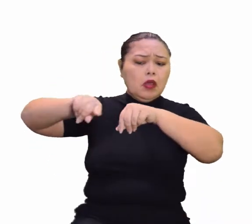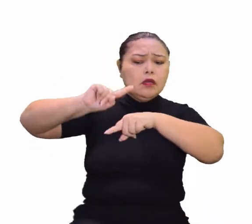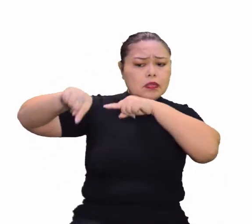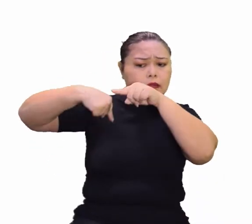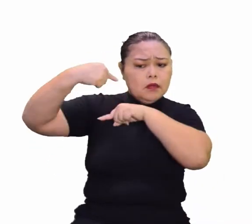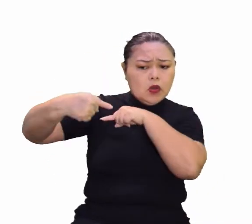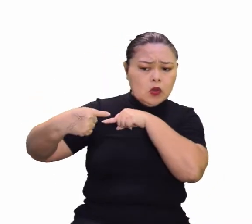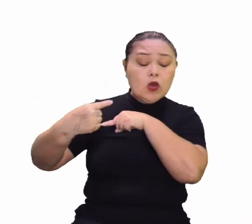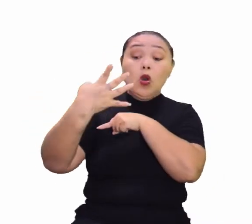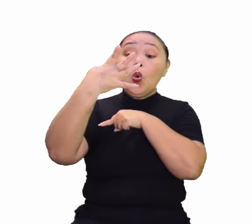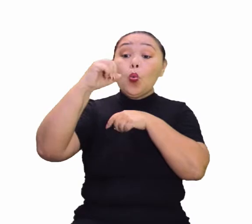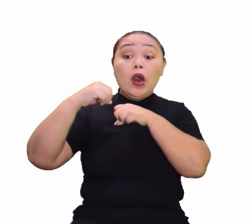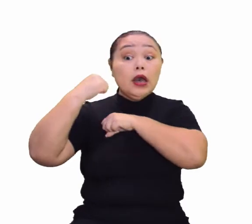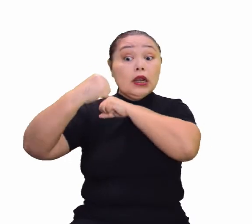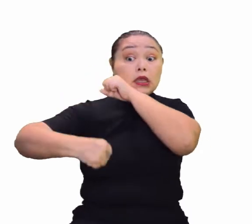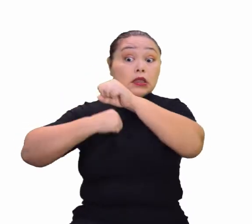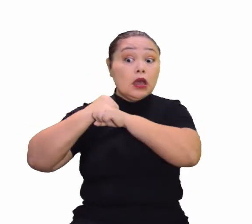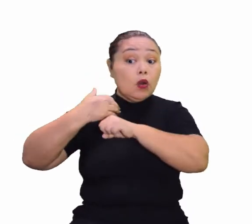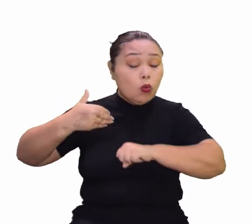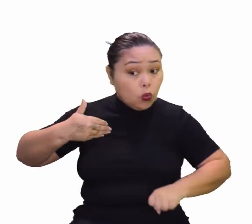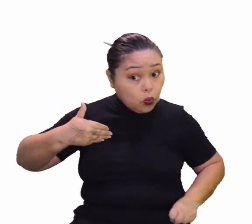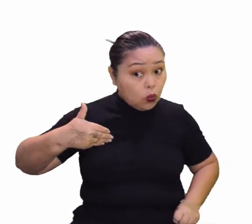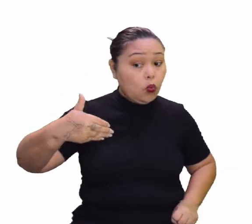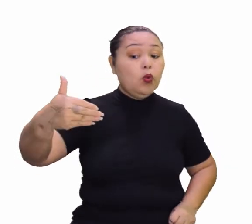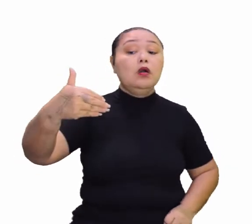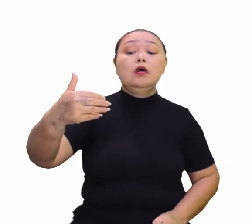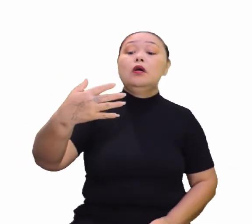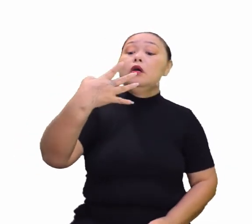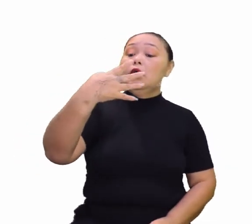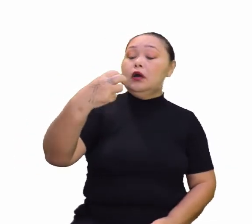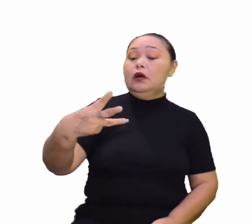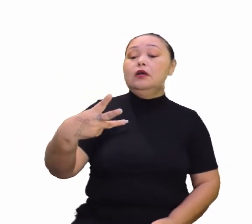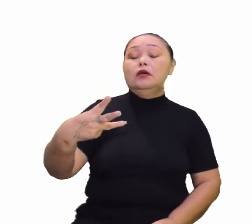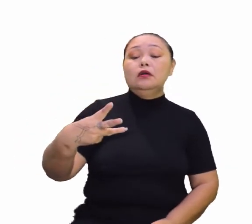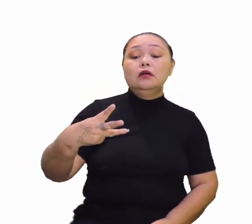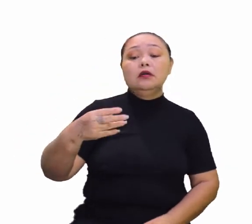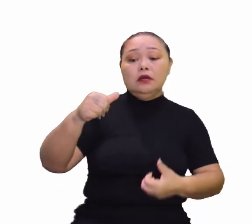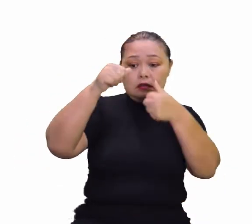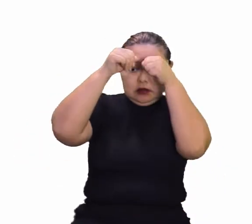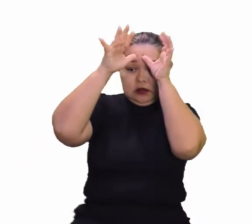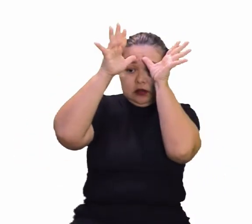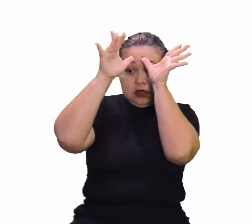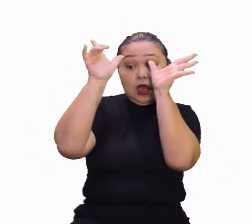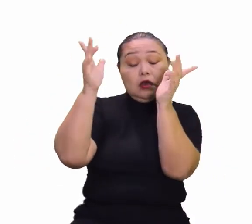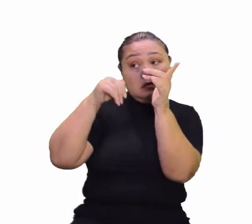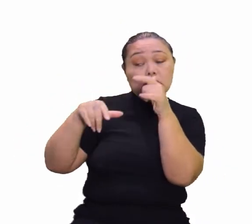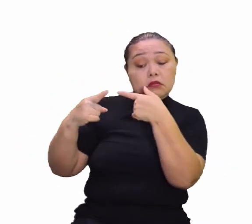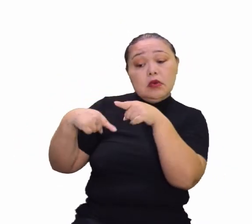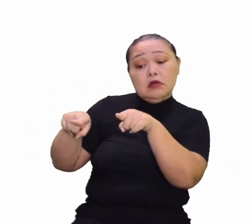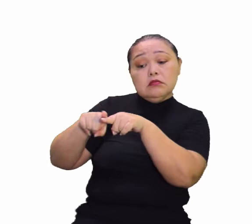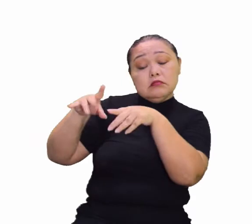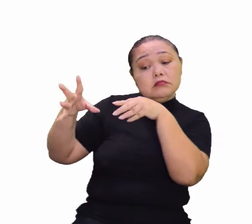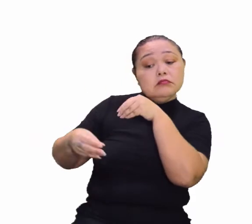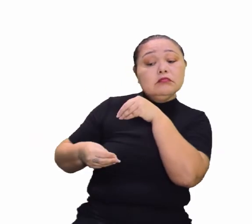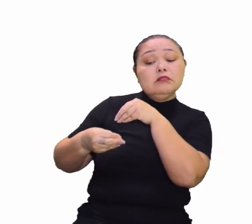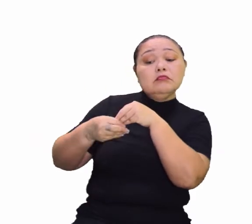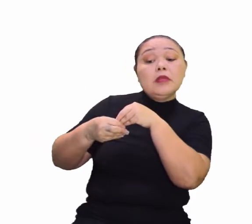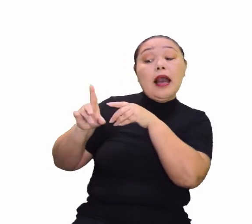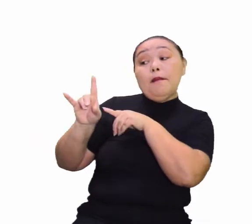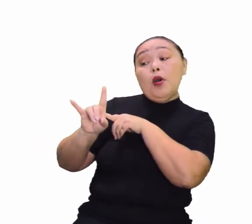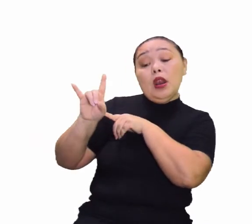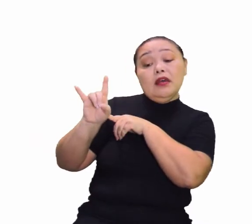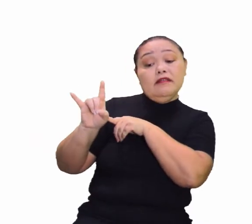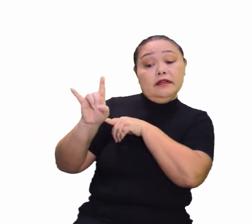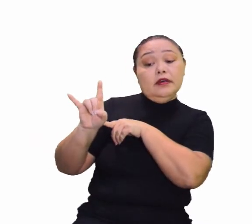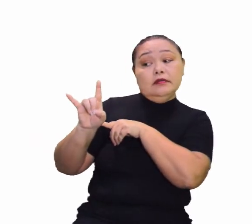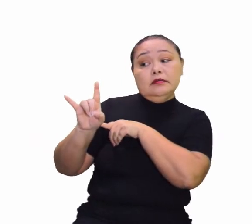de quantos anos? 40 anos praticamente, né? 43. Exatamente. E o Acre, a questão do Acre, a gente atrelou à